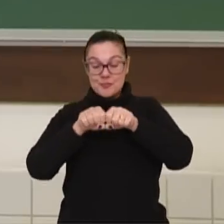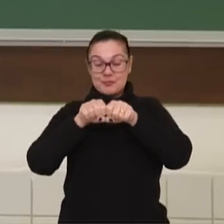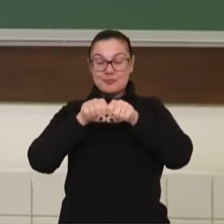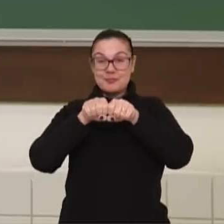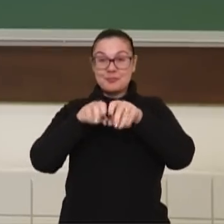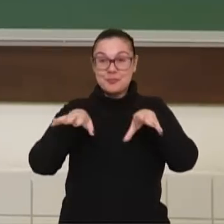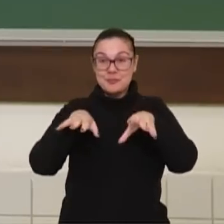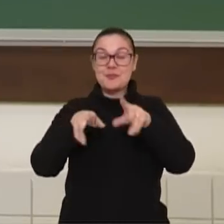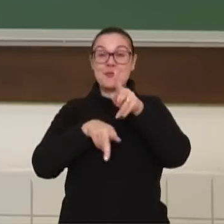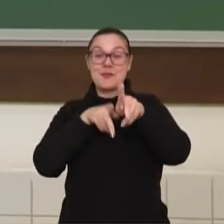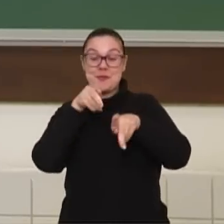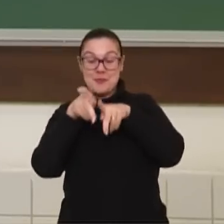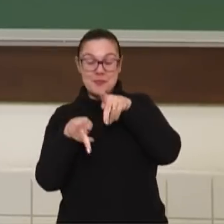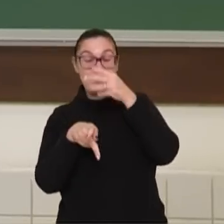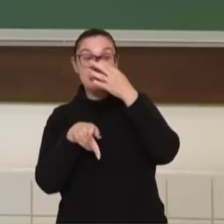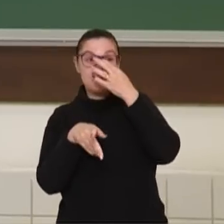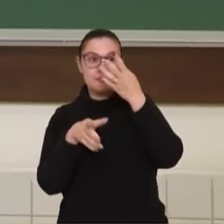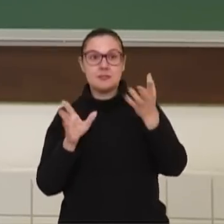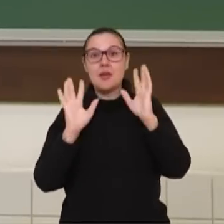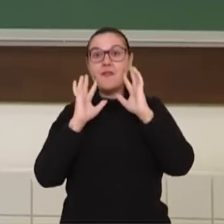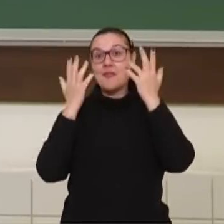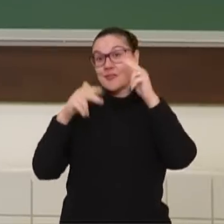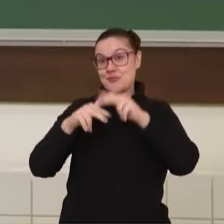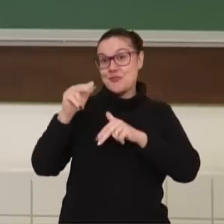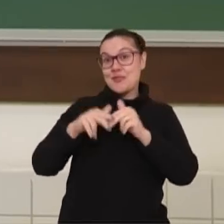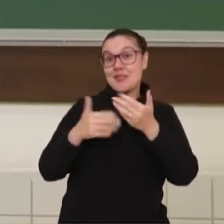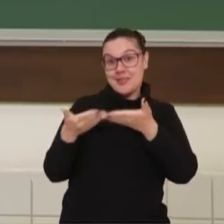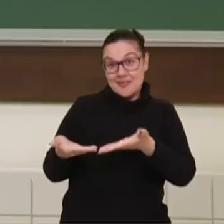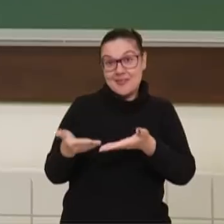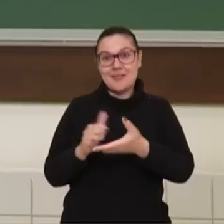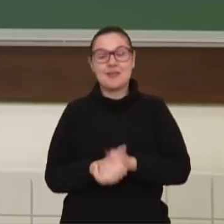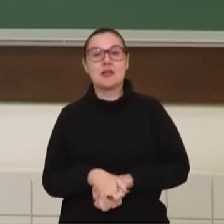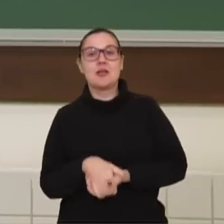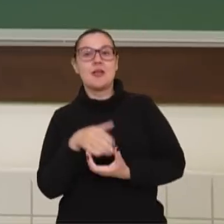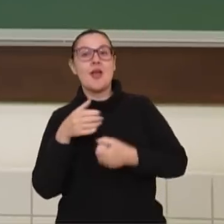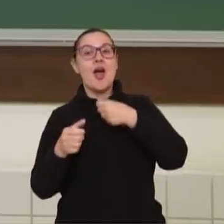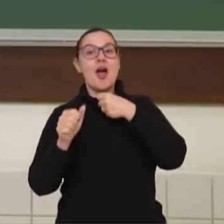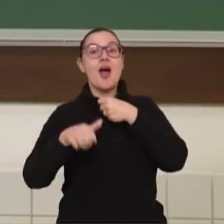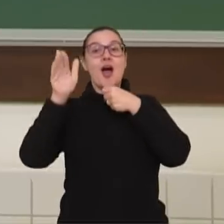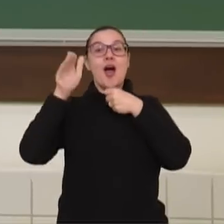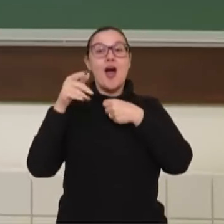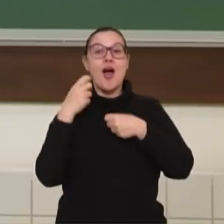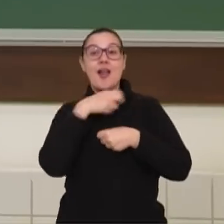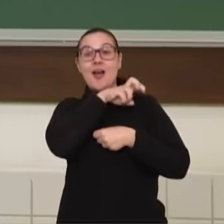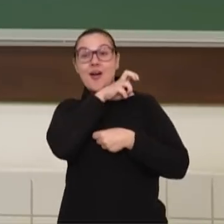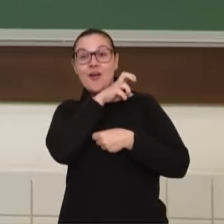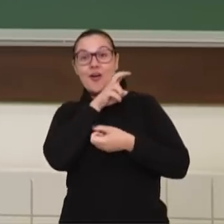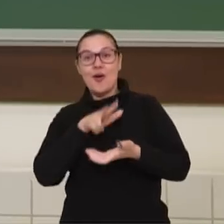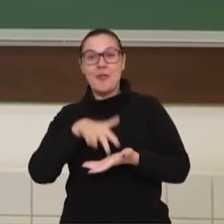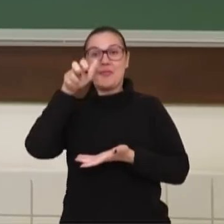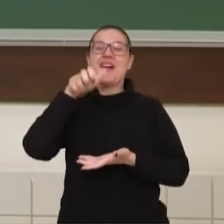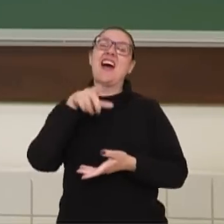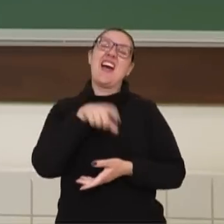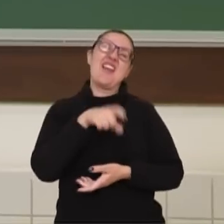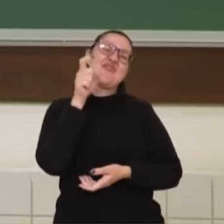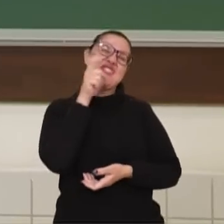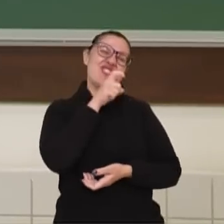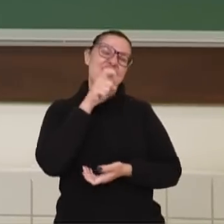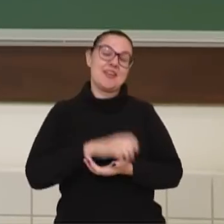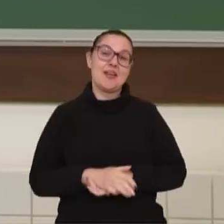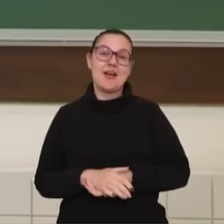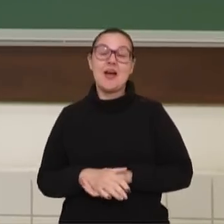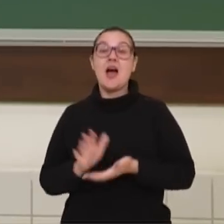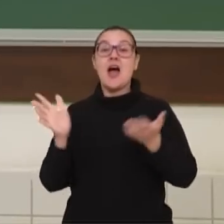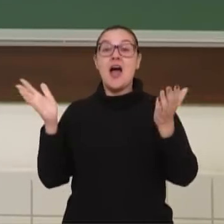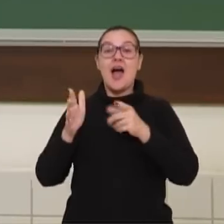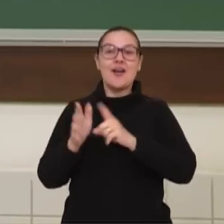se popularizou, por exemplo, na festa junina, onde tem o marcante falar, olha a cobra, é mentira, ou então,